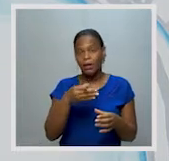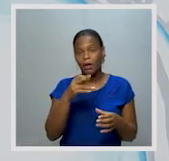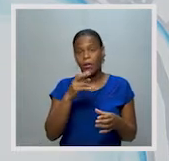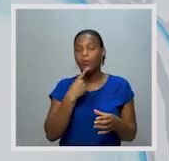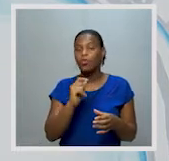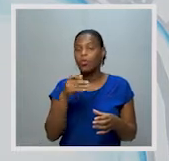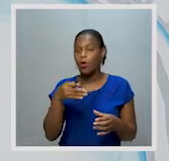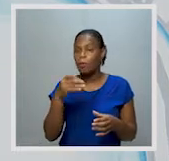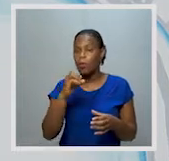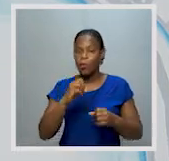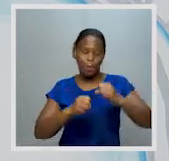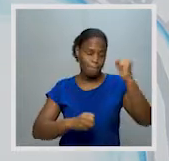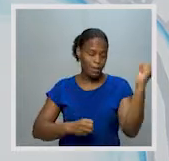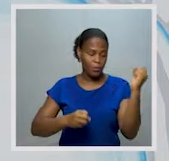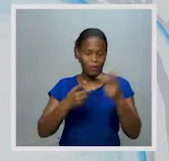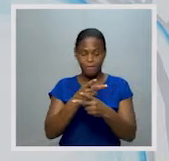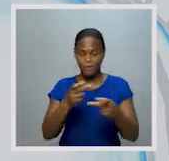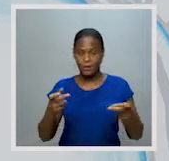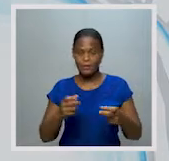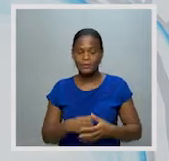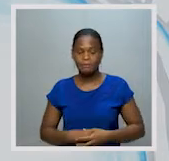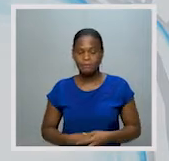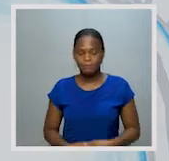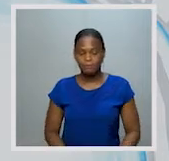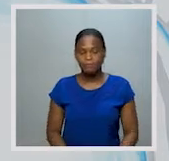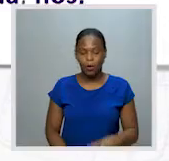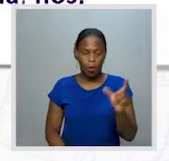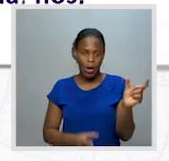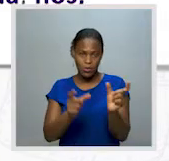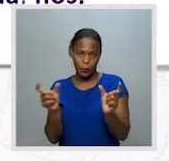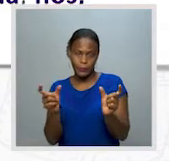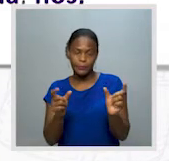pronomes oblíquos nas frases e orações.